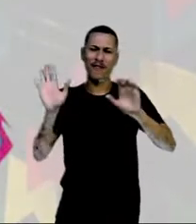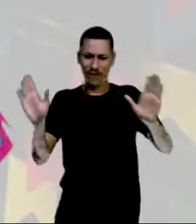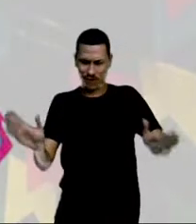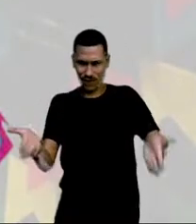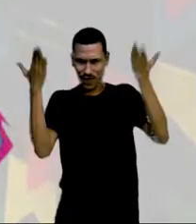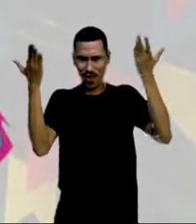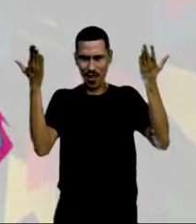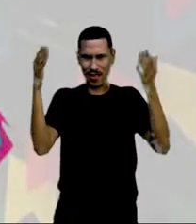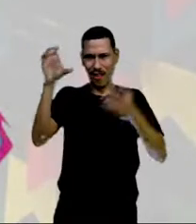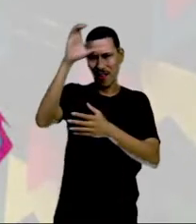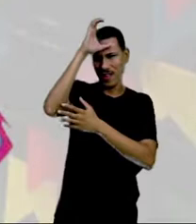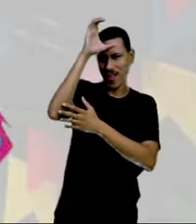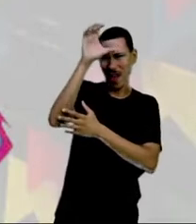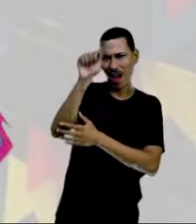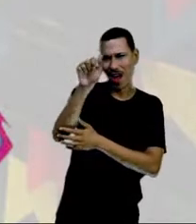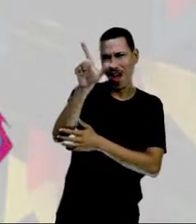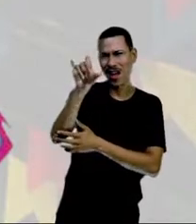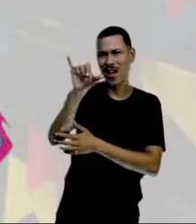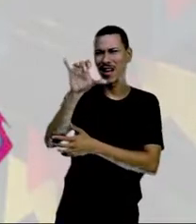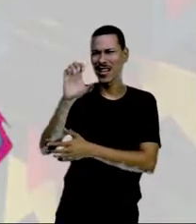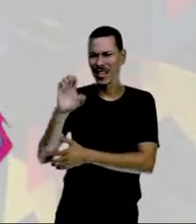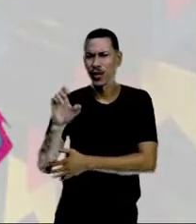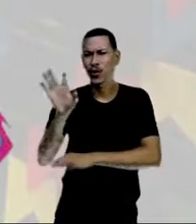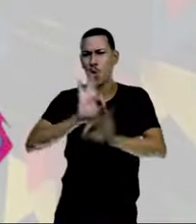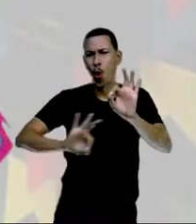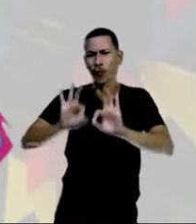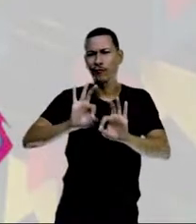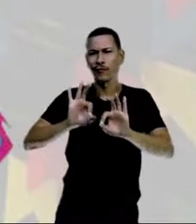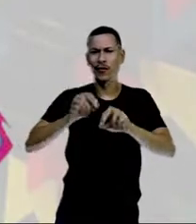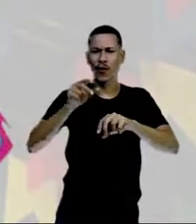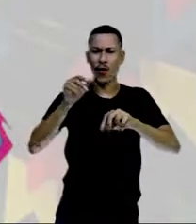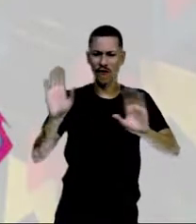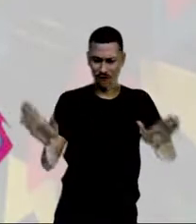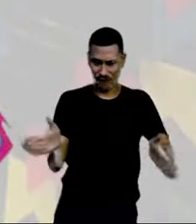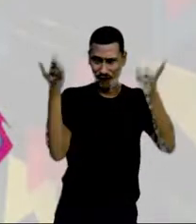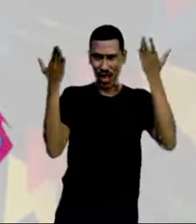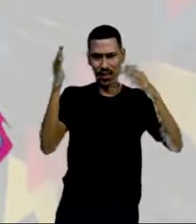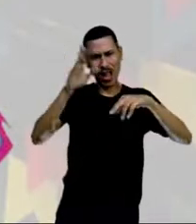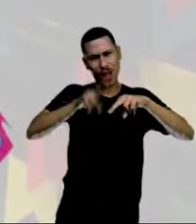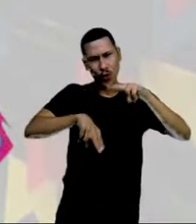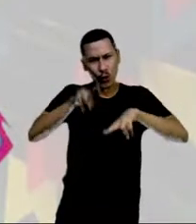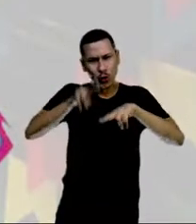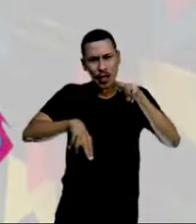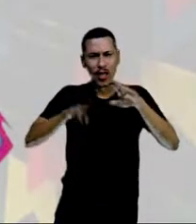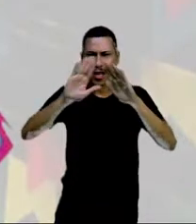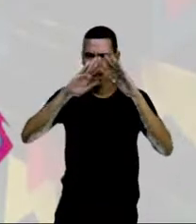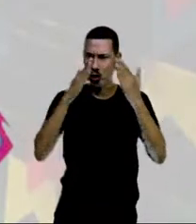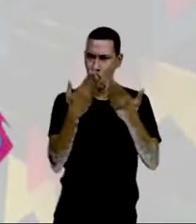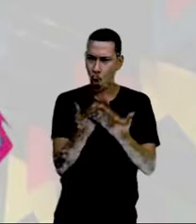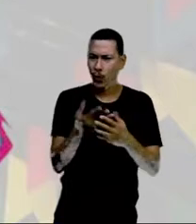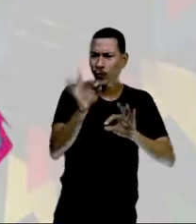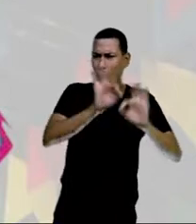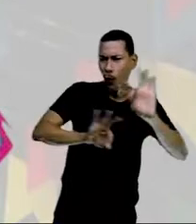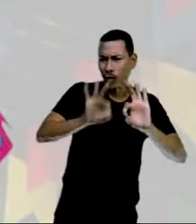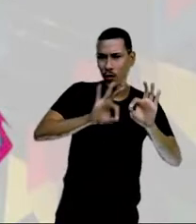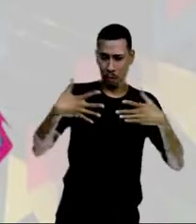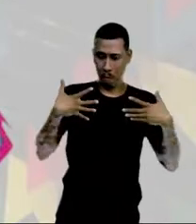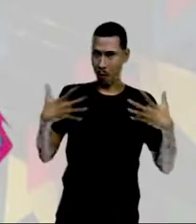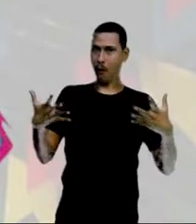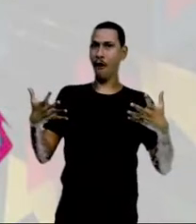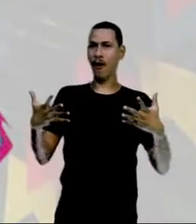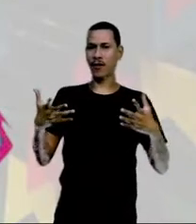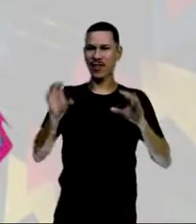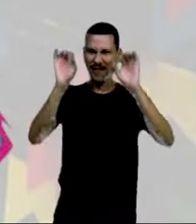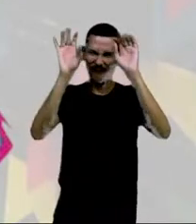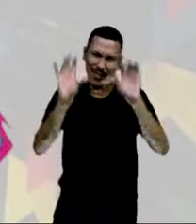na escola. Pois é, Tia Alice organizando uma festa junina na escola e para isso ela está preparando uma surpresa muito